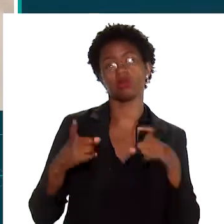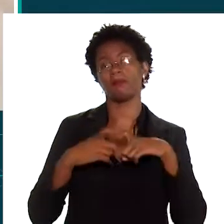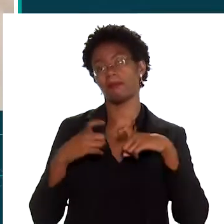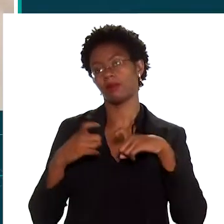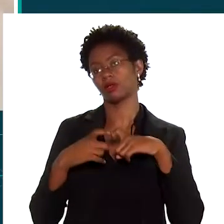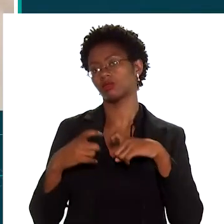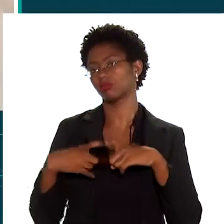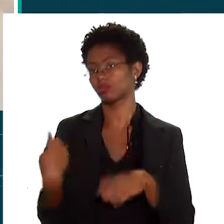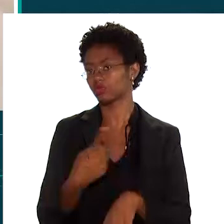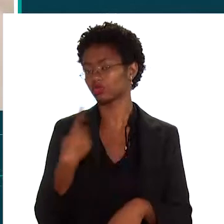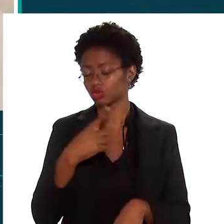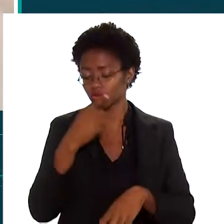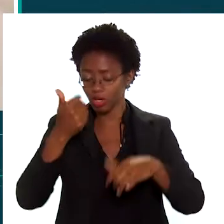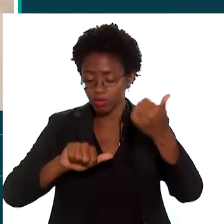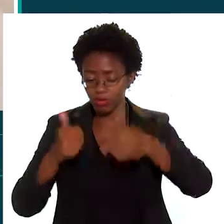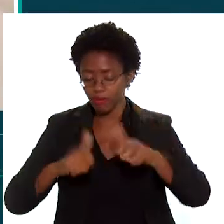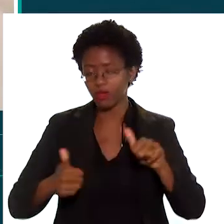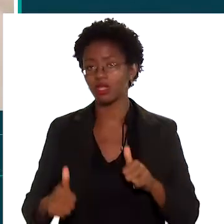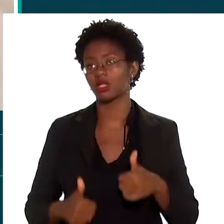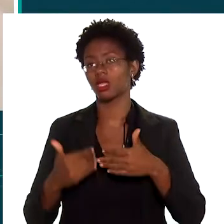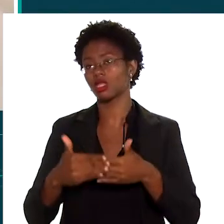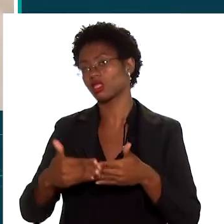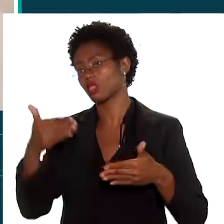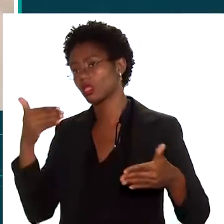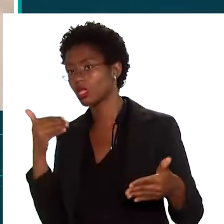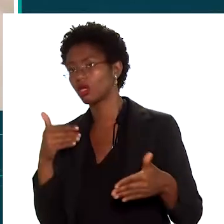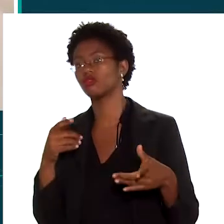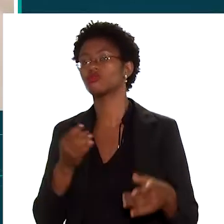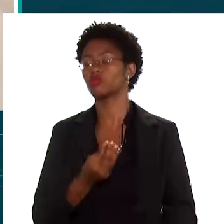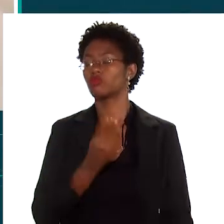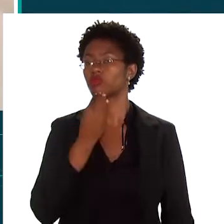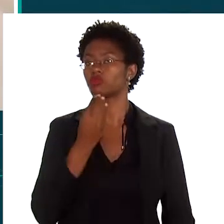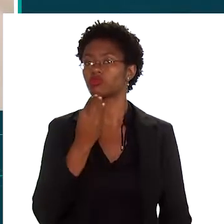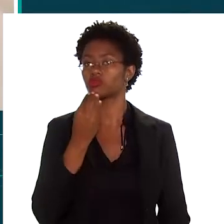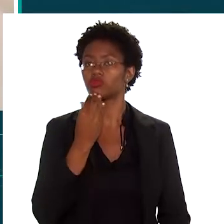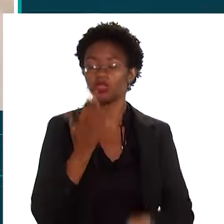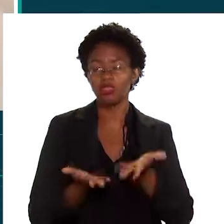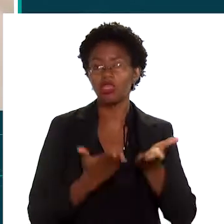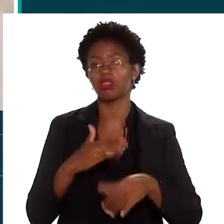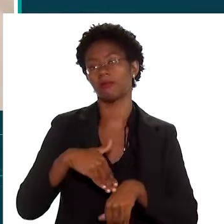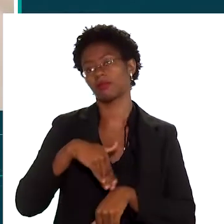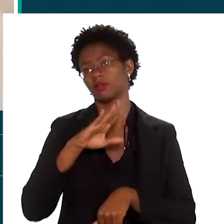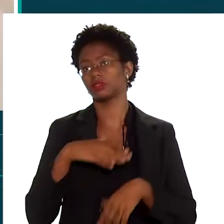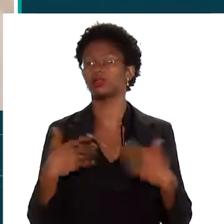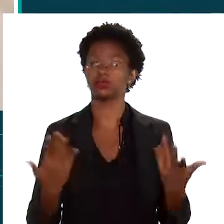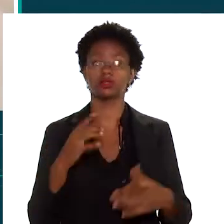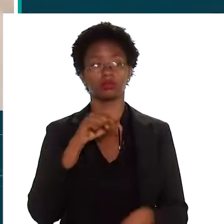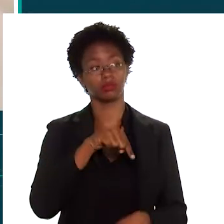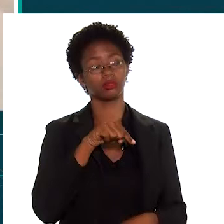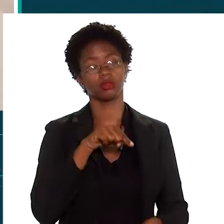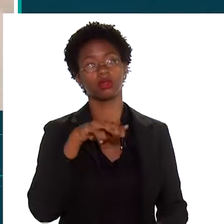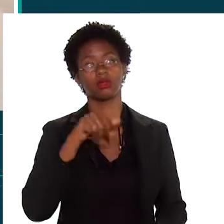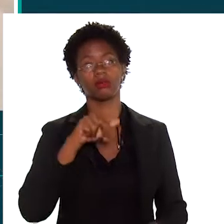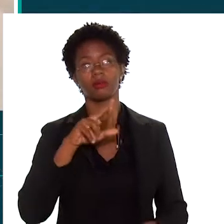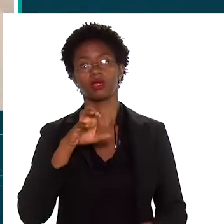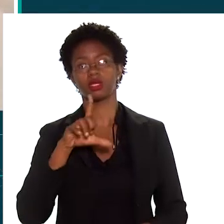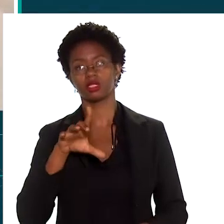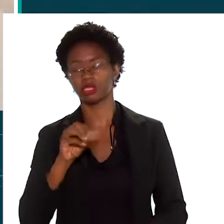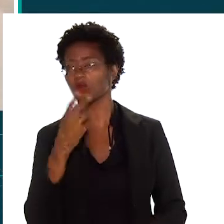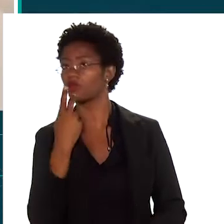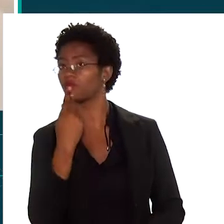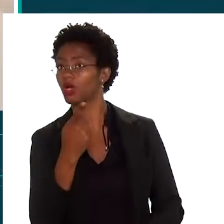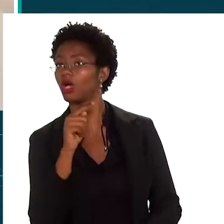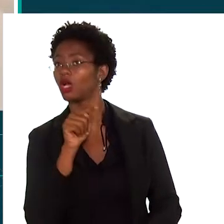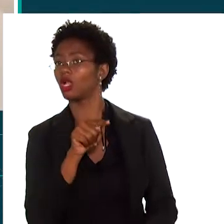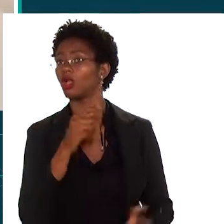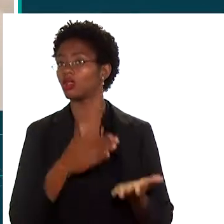do urologista para que a gente possa ter um diagnóstico precoce e mais chances de tratamento. Isso que o Marcelo comentou, né,